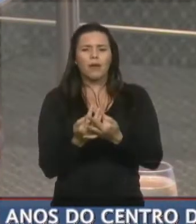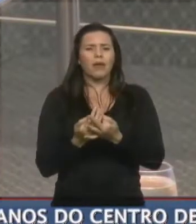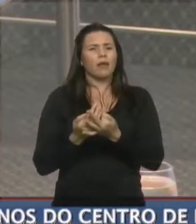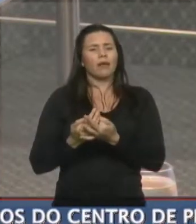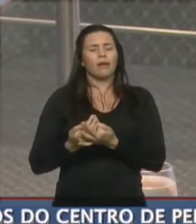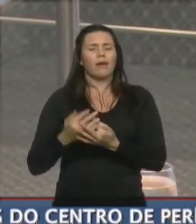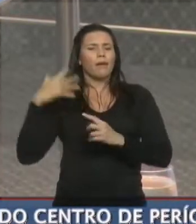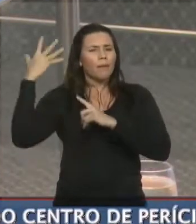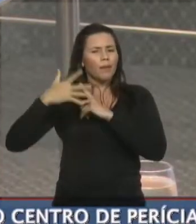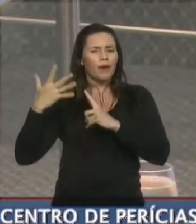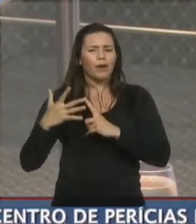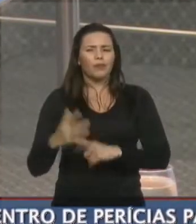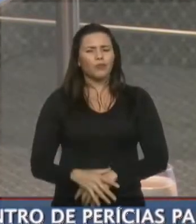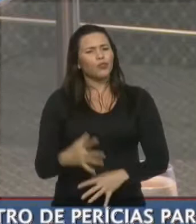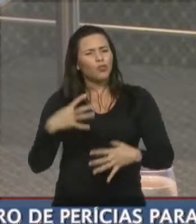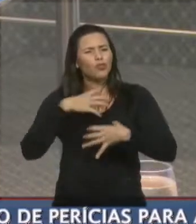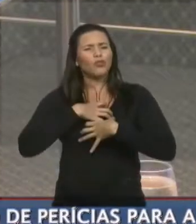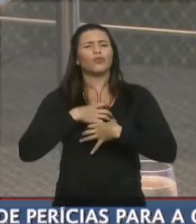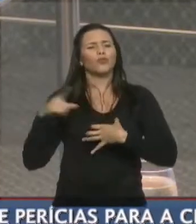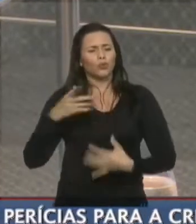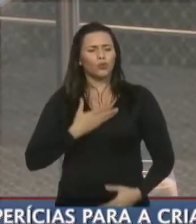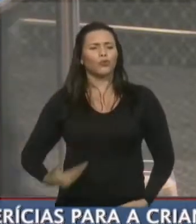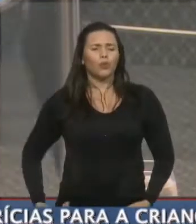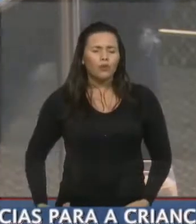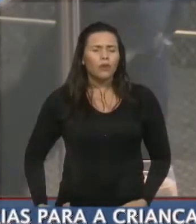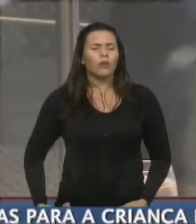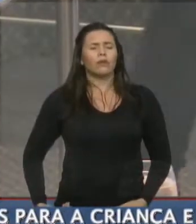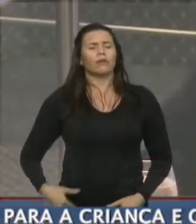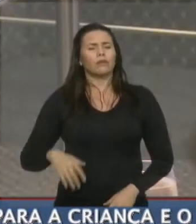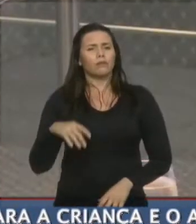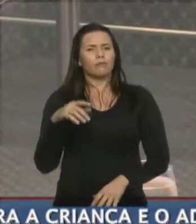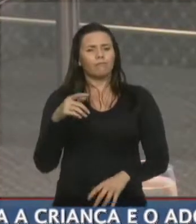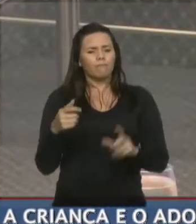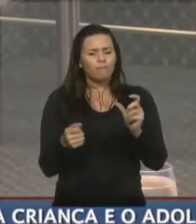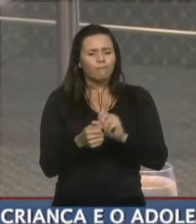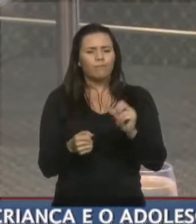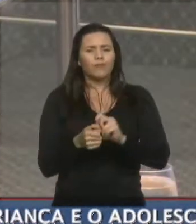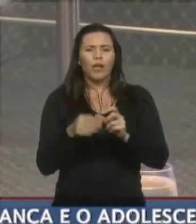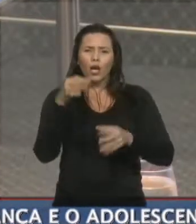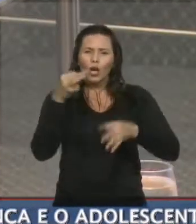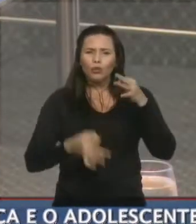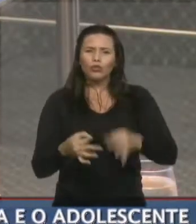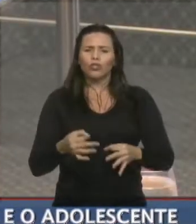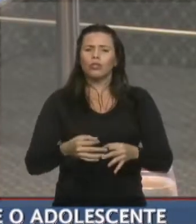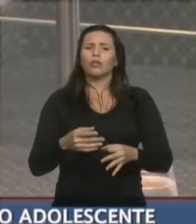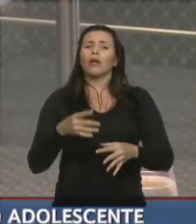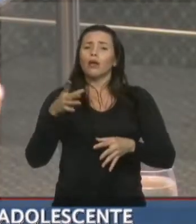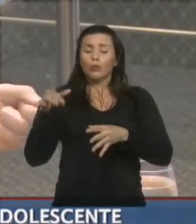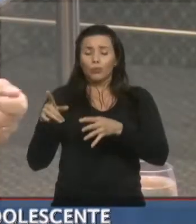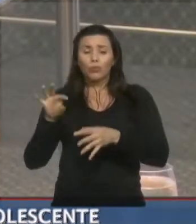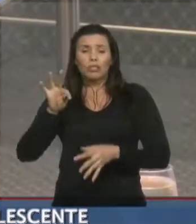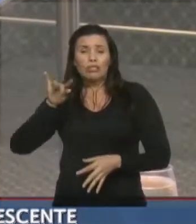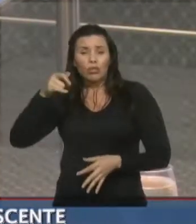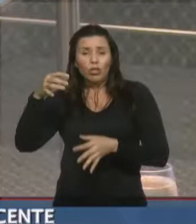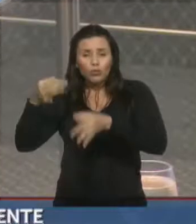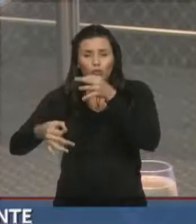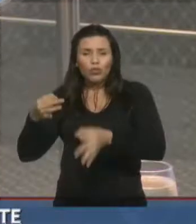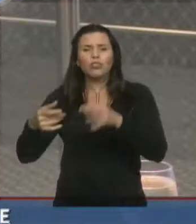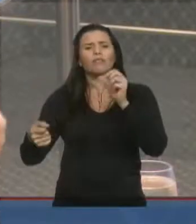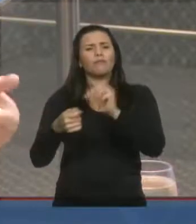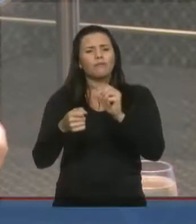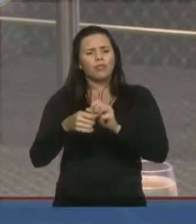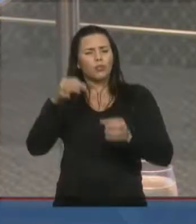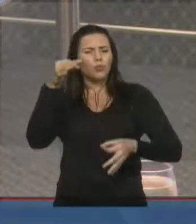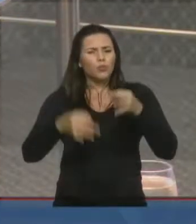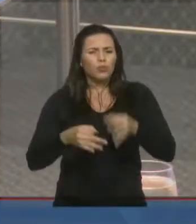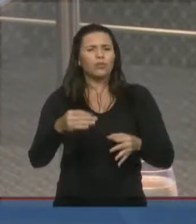reparados e amparados. Né, que é isso que o Estado tem que fazer para todo cidadão, é ampará-lo e